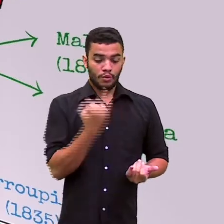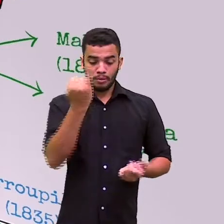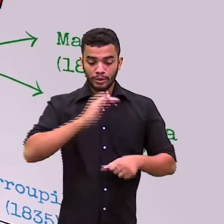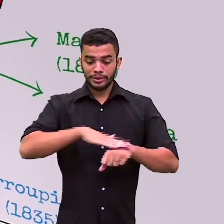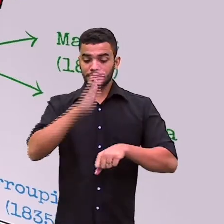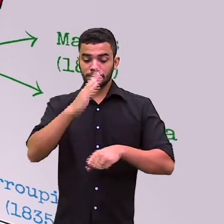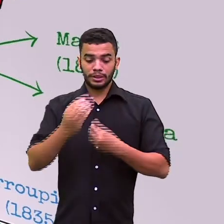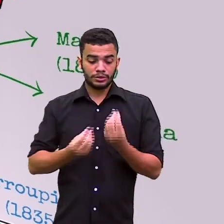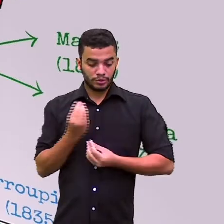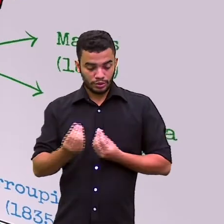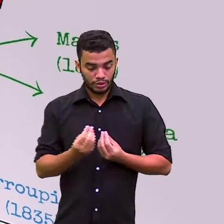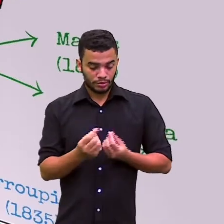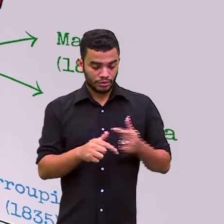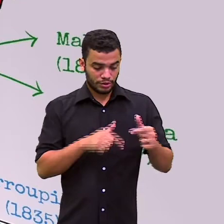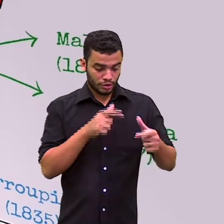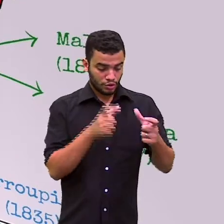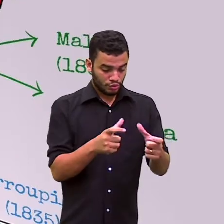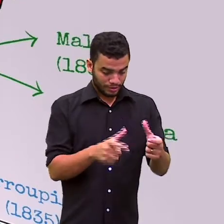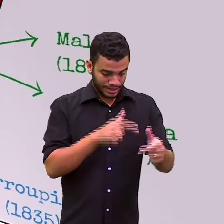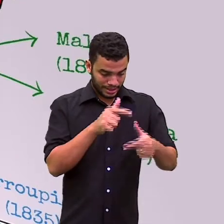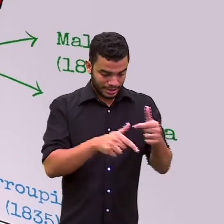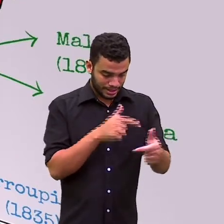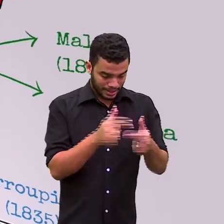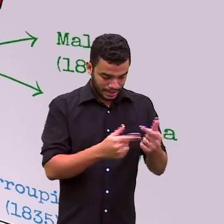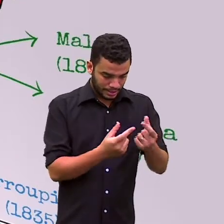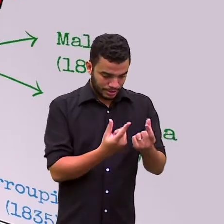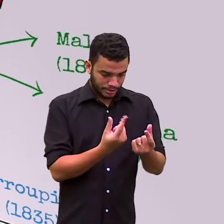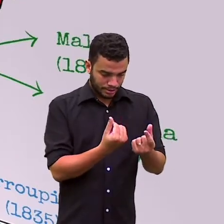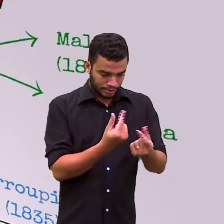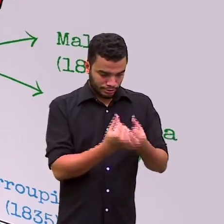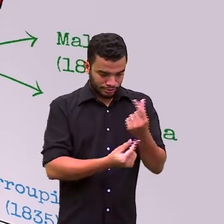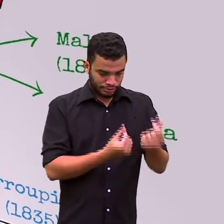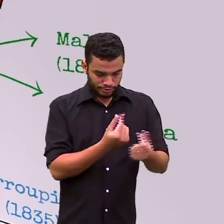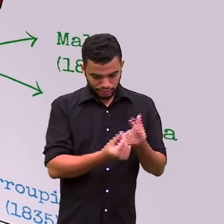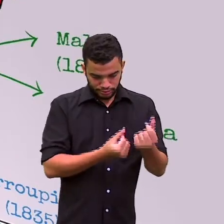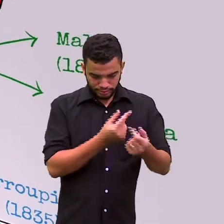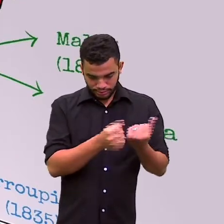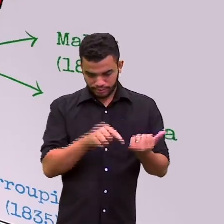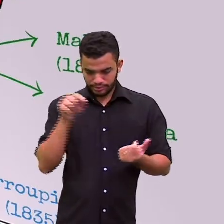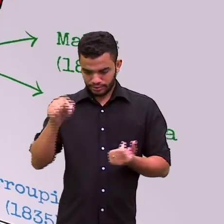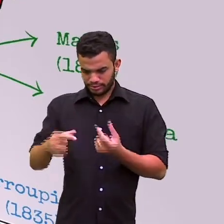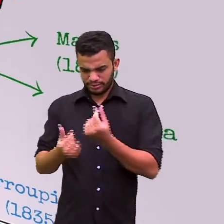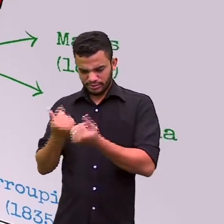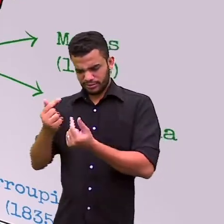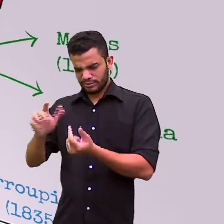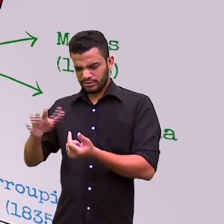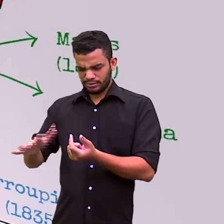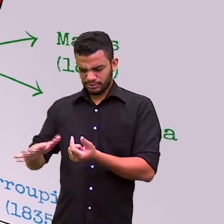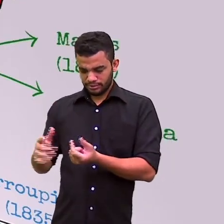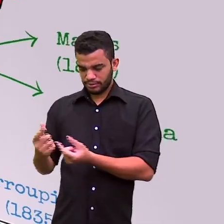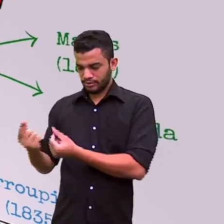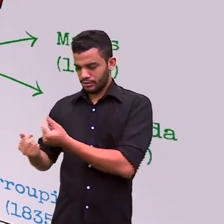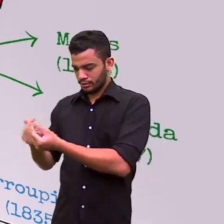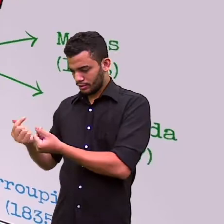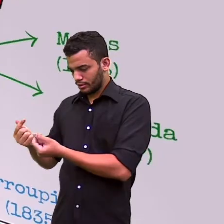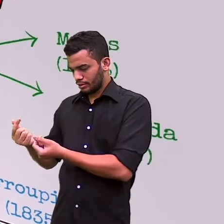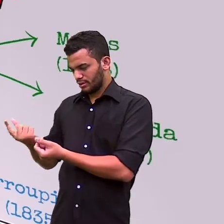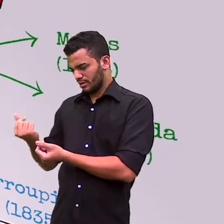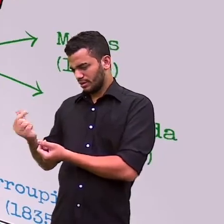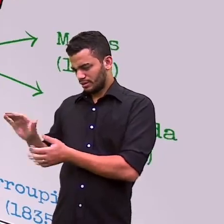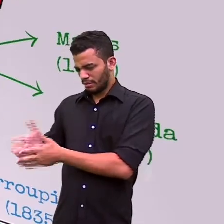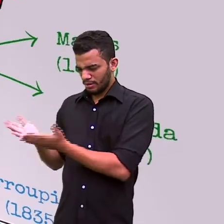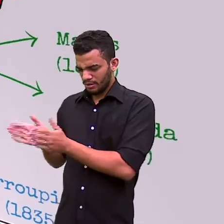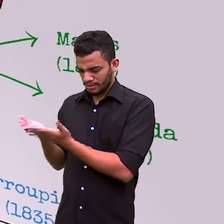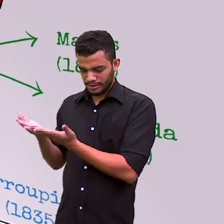valor econômico. A região que rendia mais, eles davam penas menores, mas a região